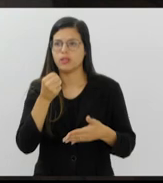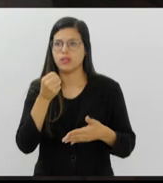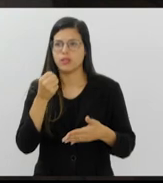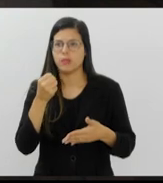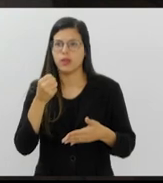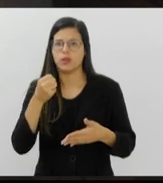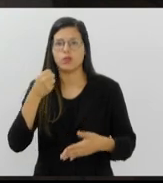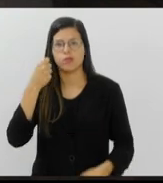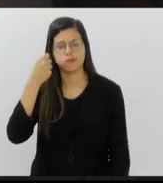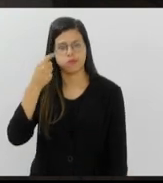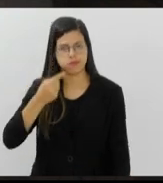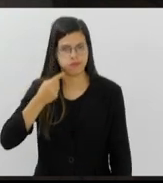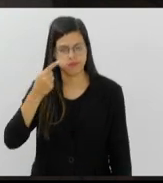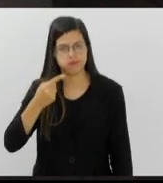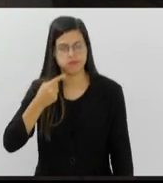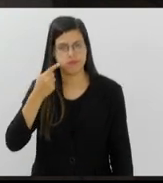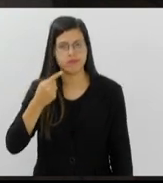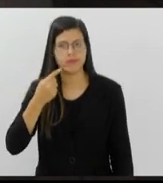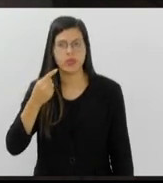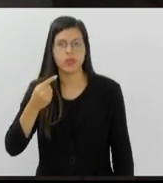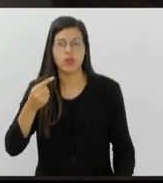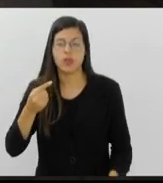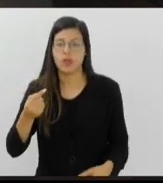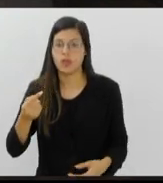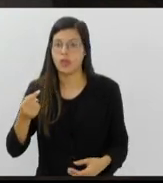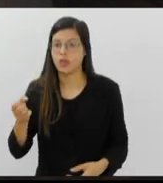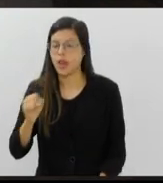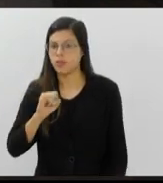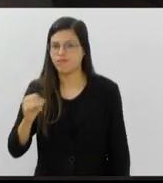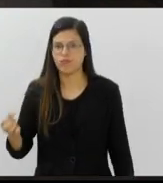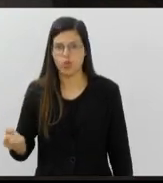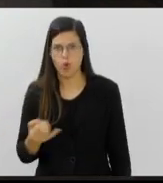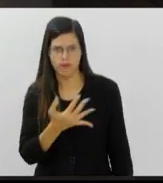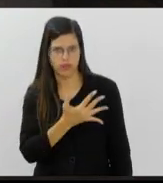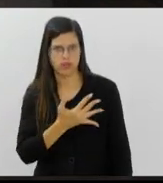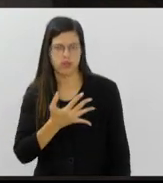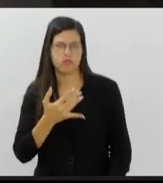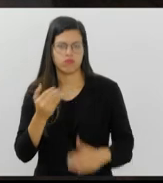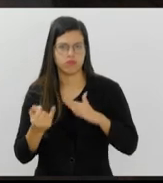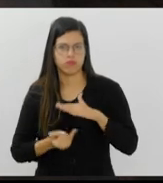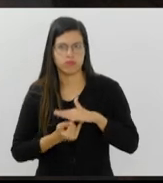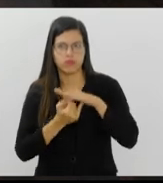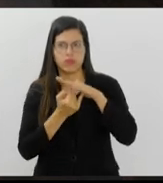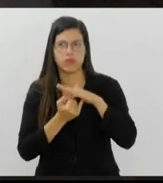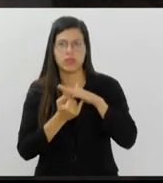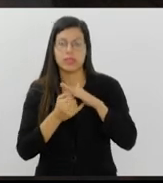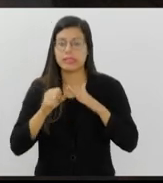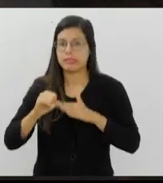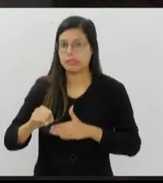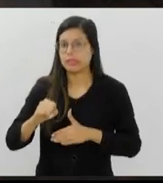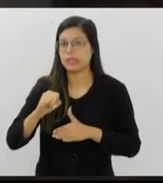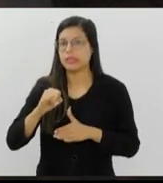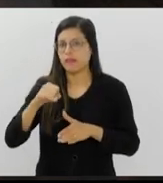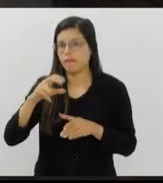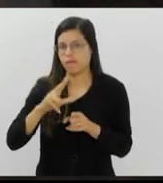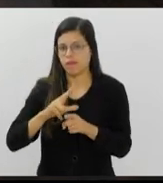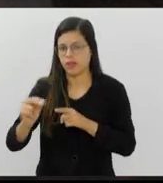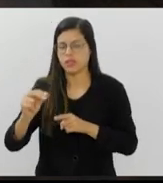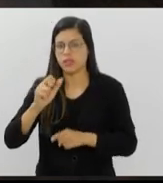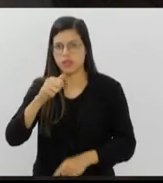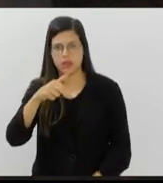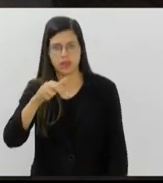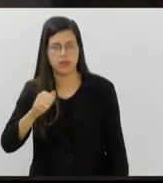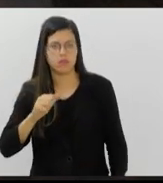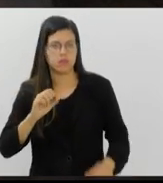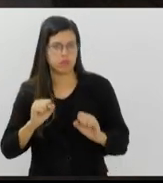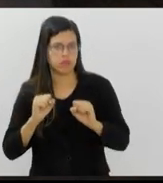dos advogados e à modernização da instituição. Caso eleita, Ana Tereza Basílio poderá